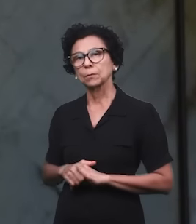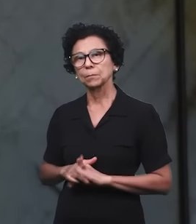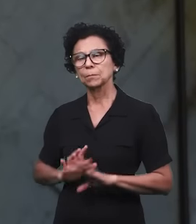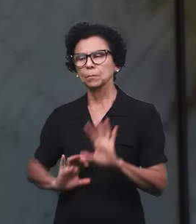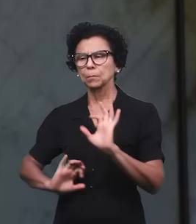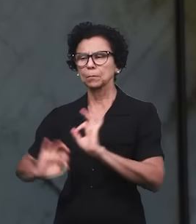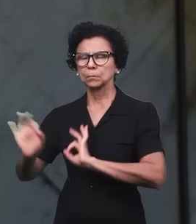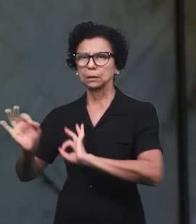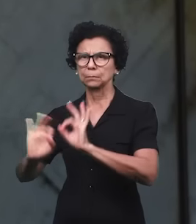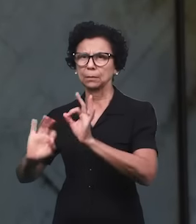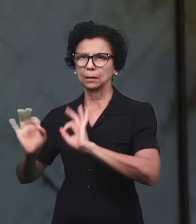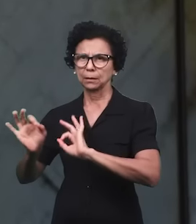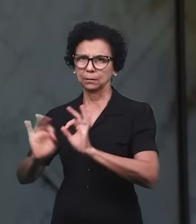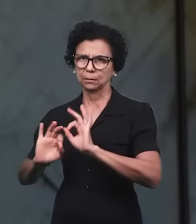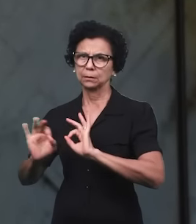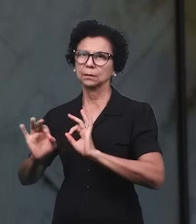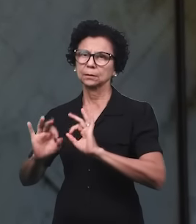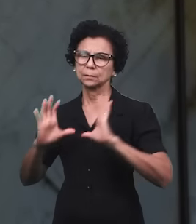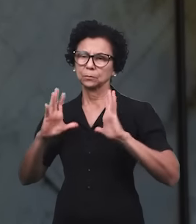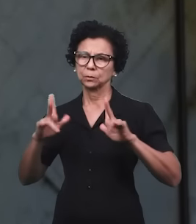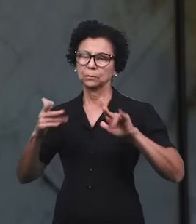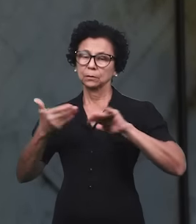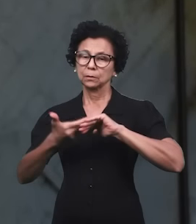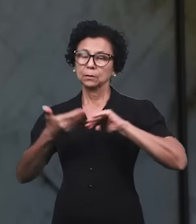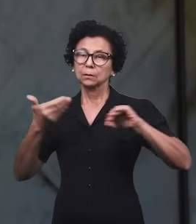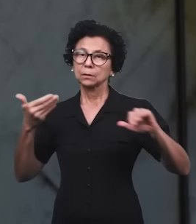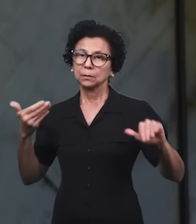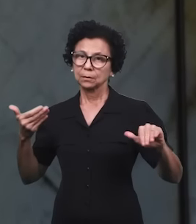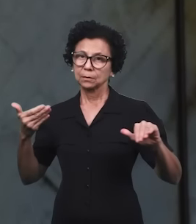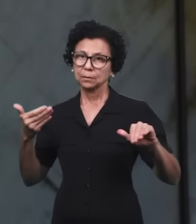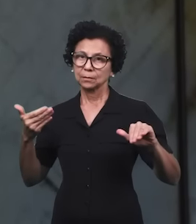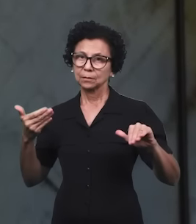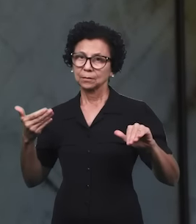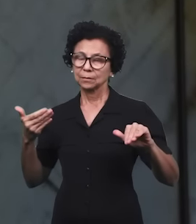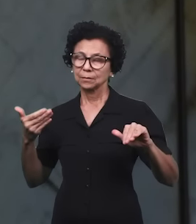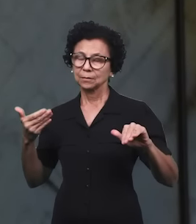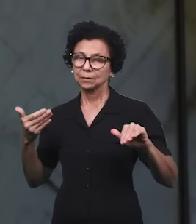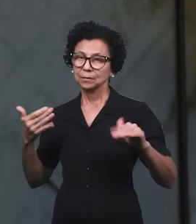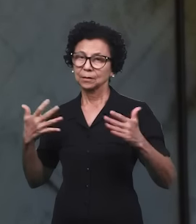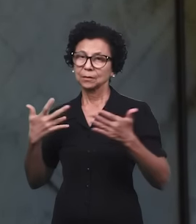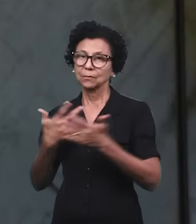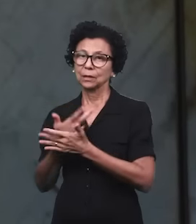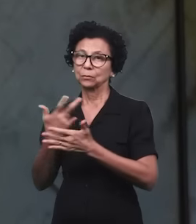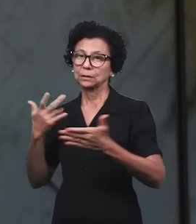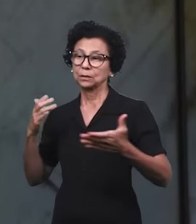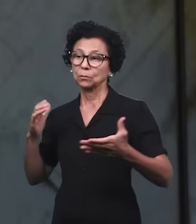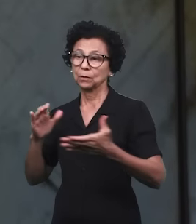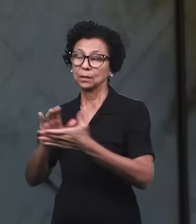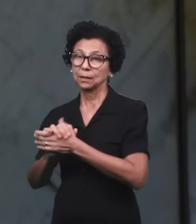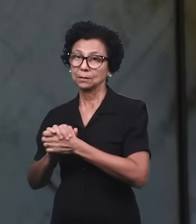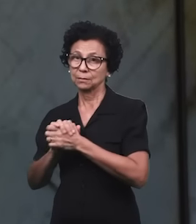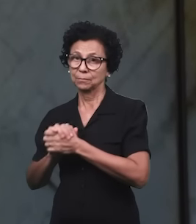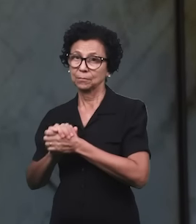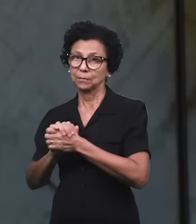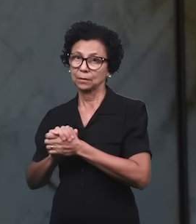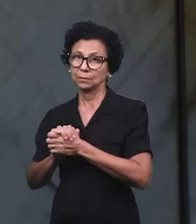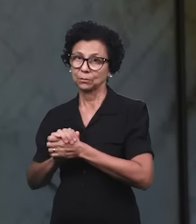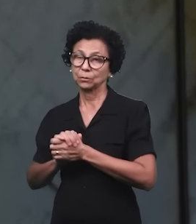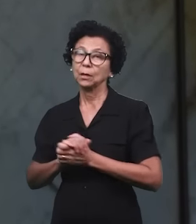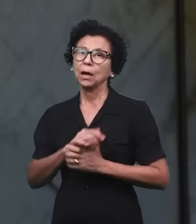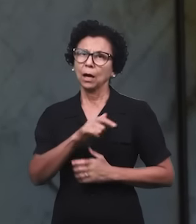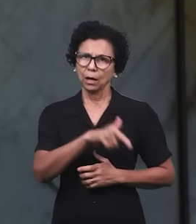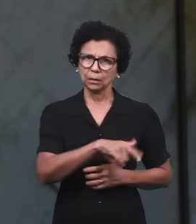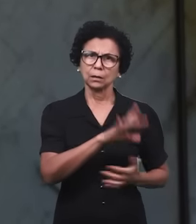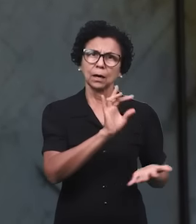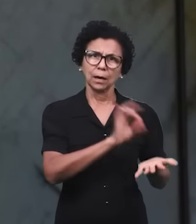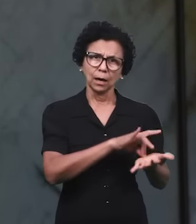com adornos e preparando-se para o casamento que vai acontecer. Aqui era um casamento, era realmente